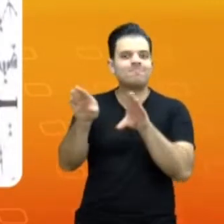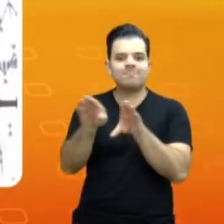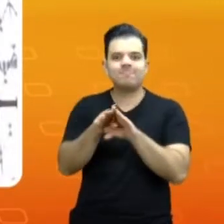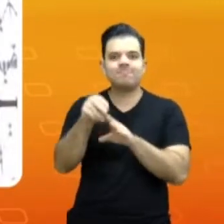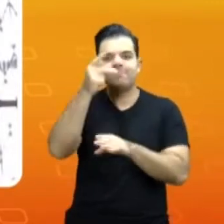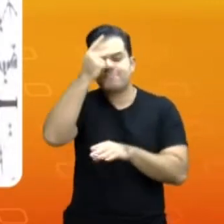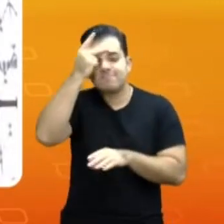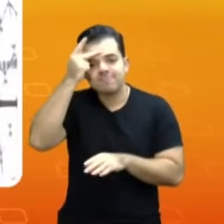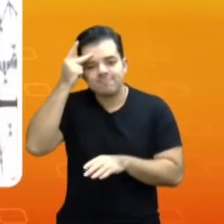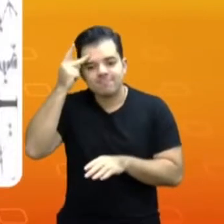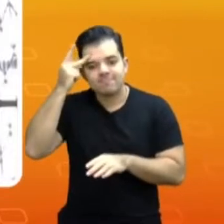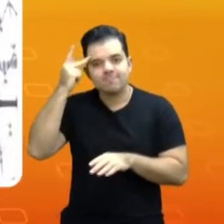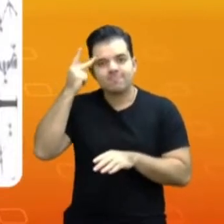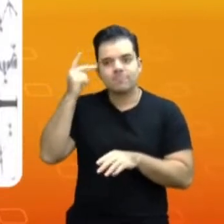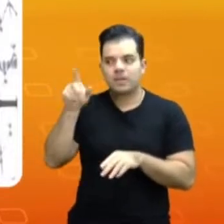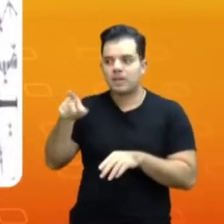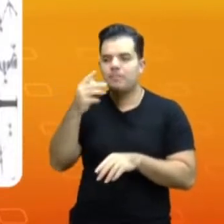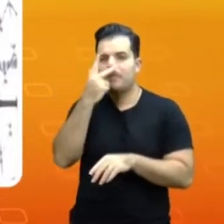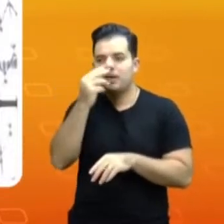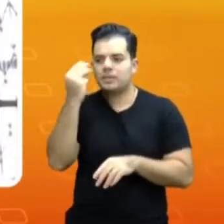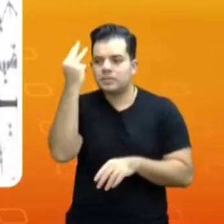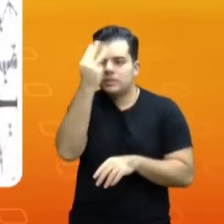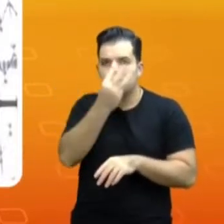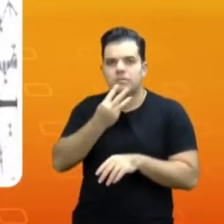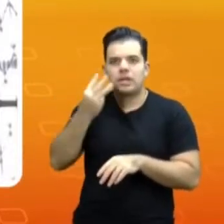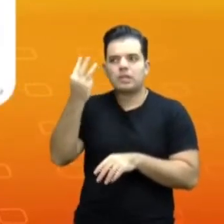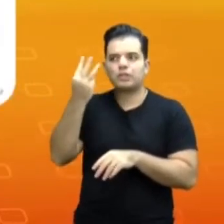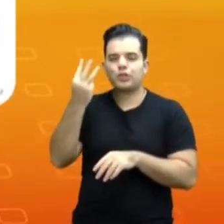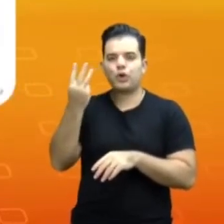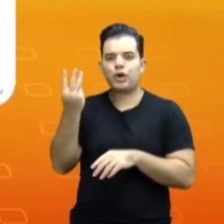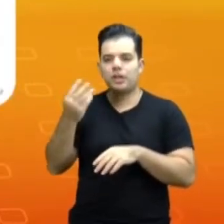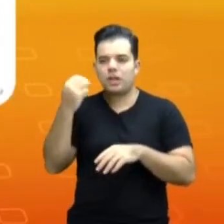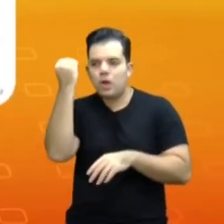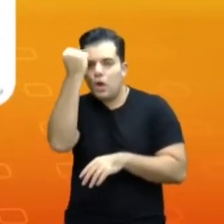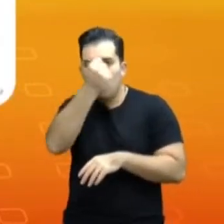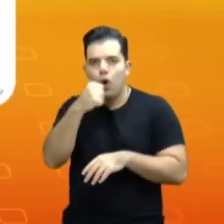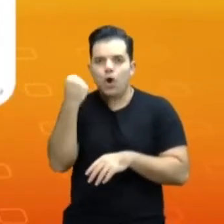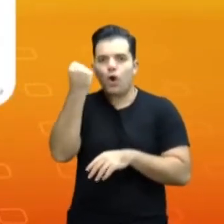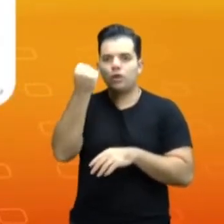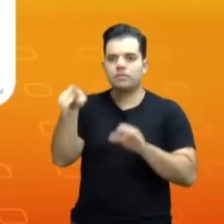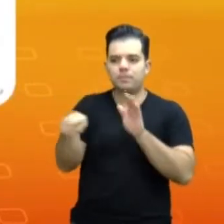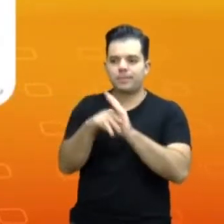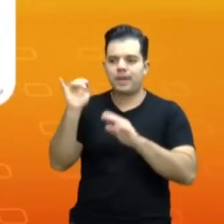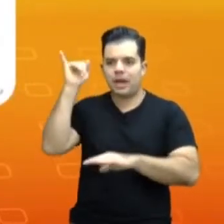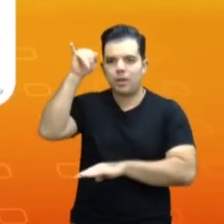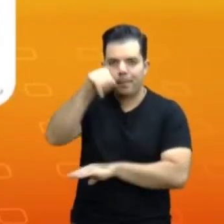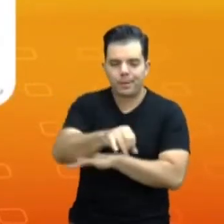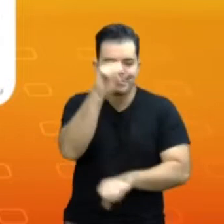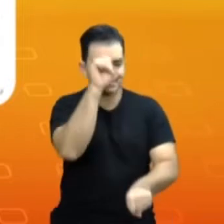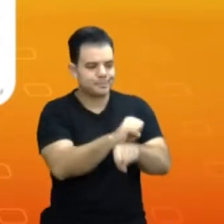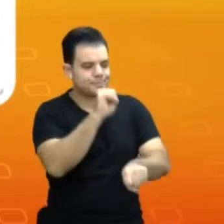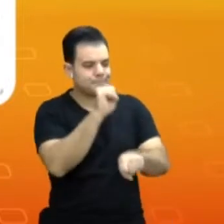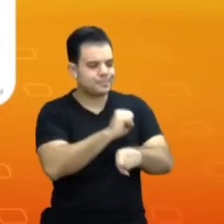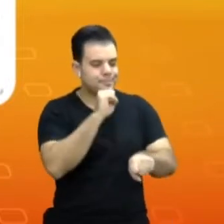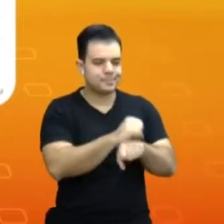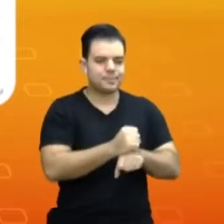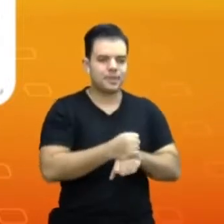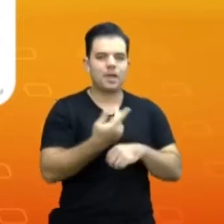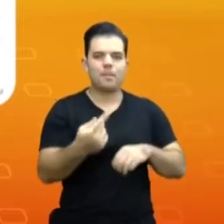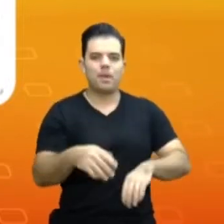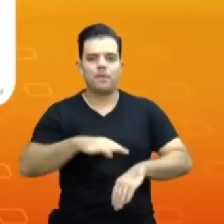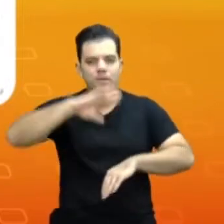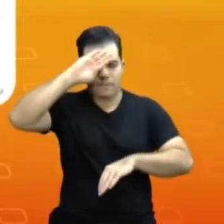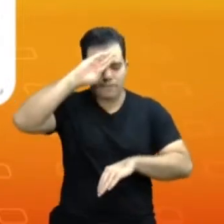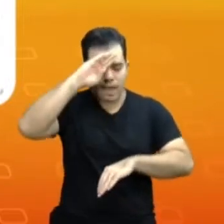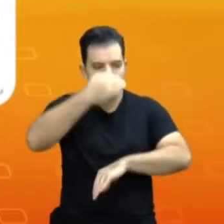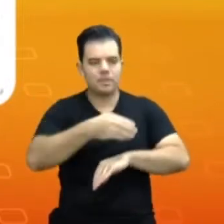as pessoas estavam ficando entre 3 horas e 8 horas no aeroporto, fazendo todos os procedimentos necessários para entrar no país.